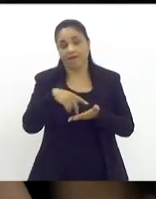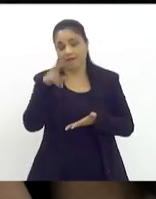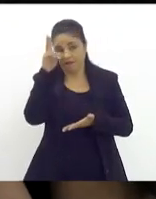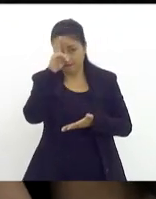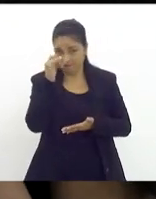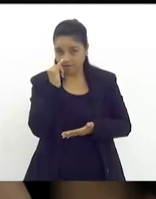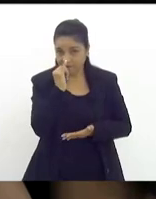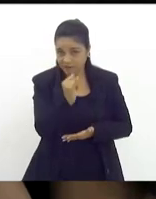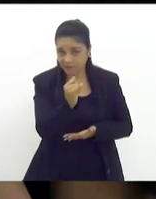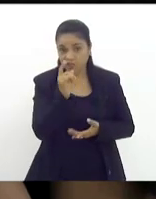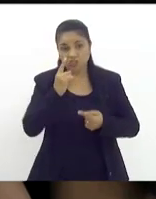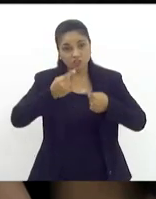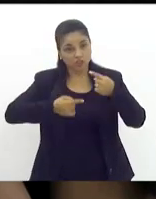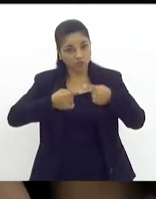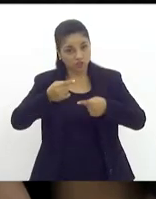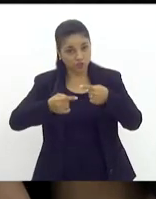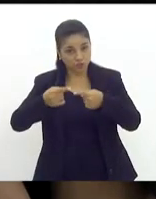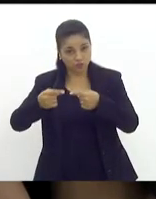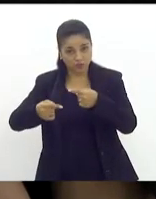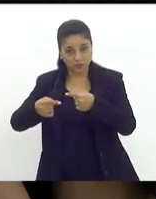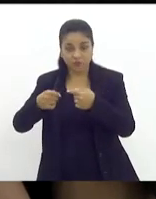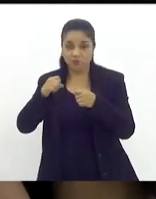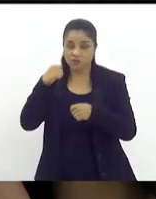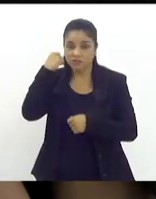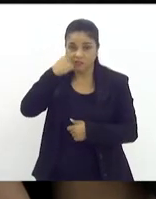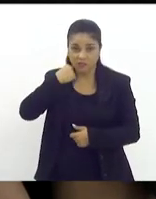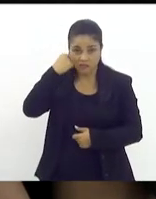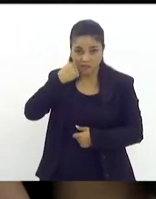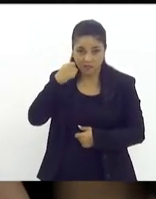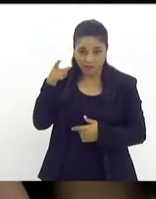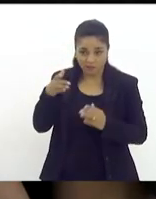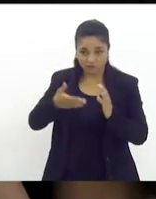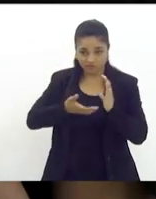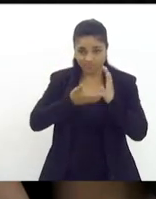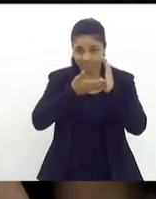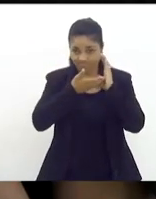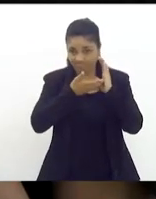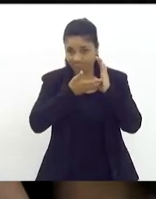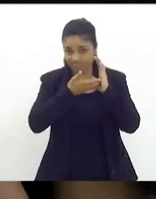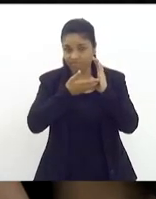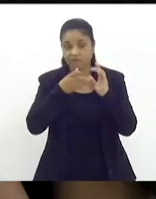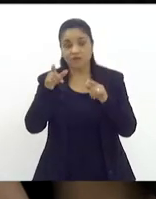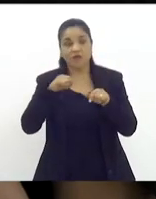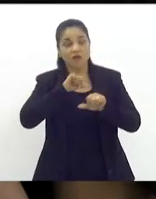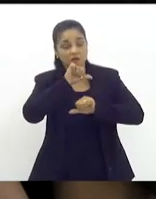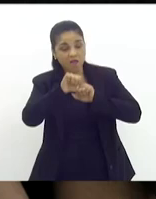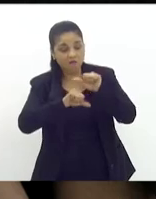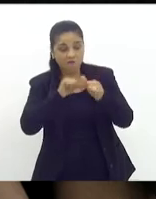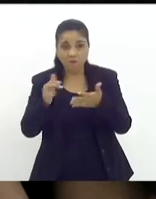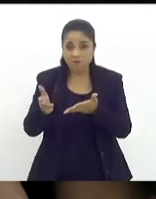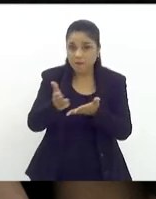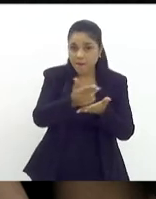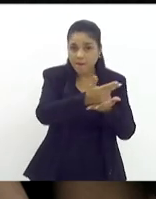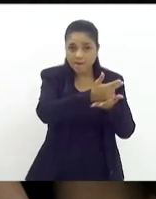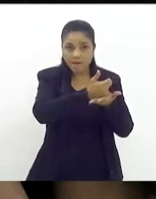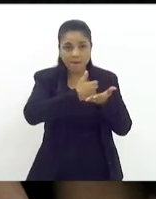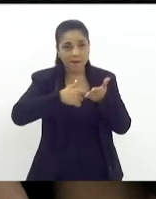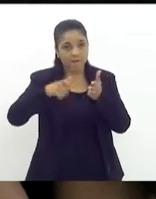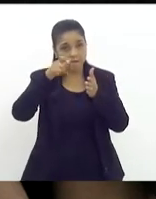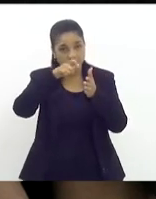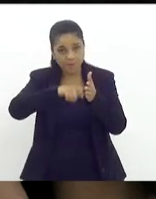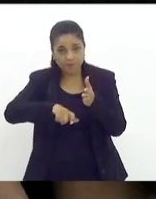Já em discussão no Senado. E com a reforma tributária, em